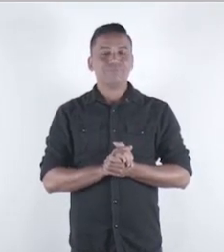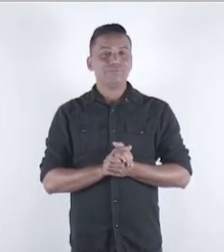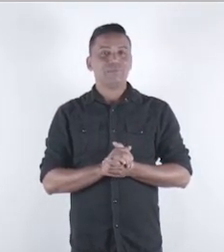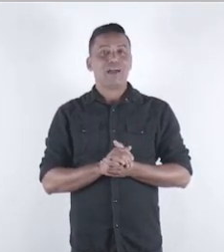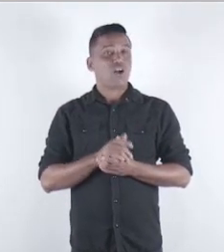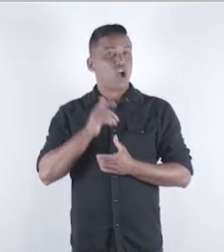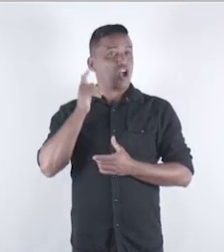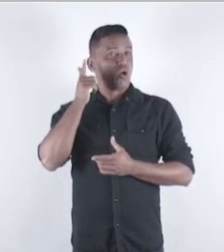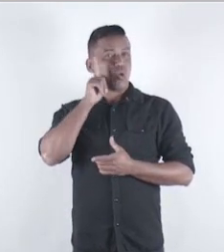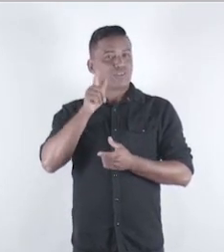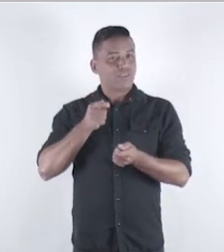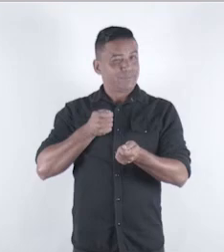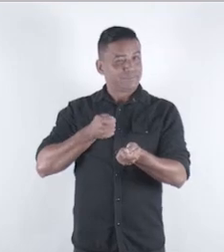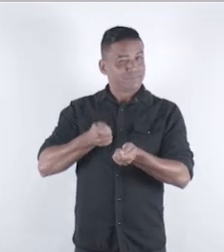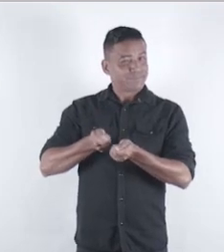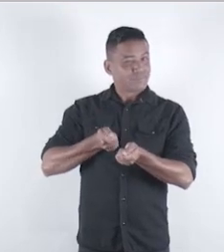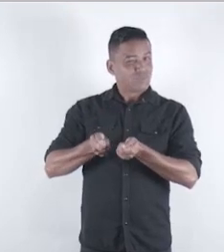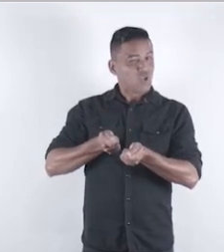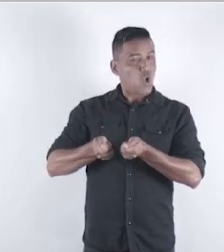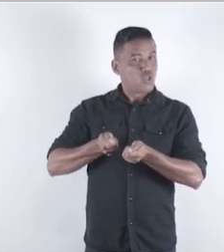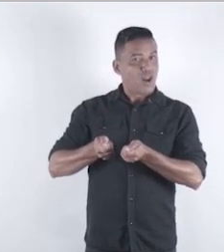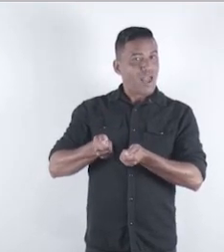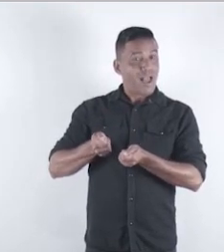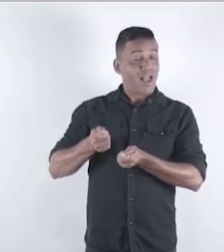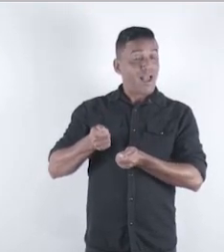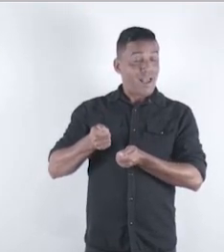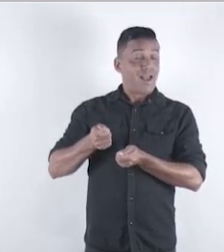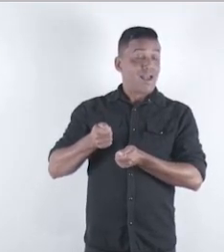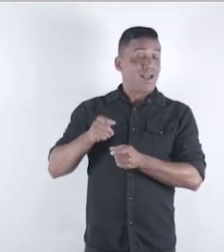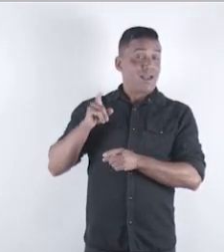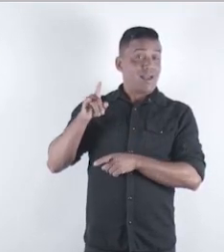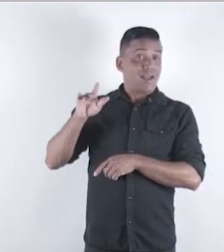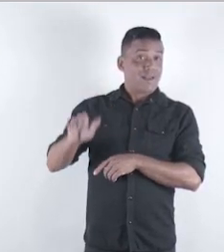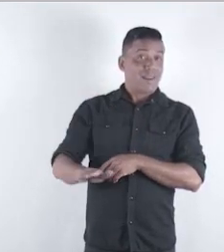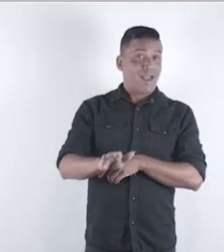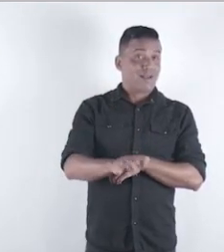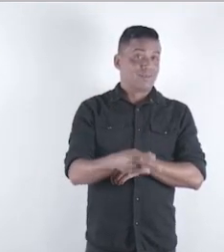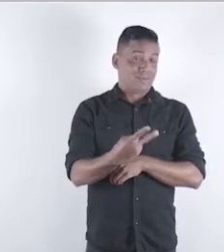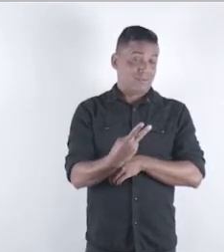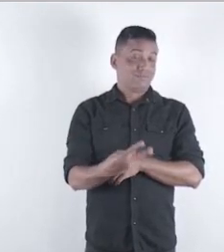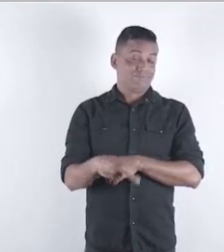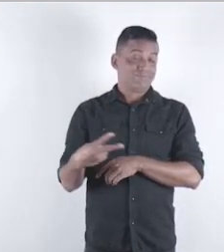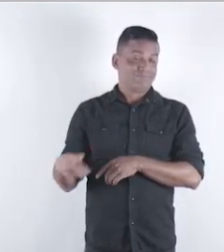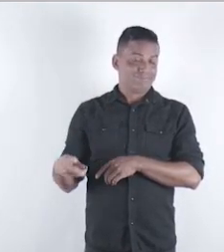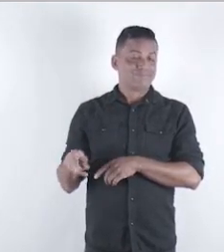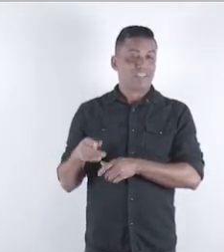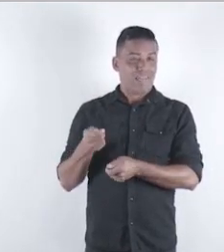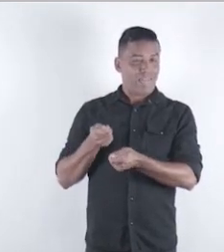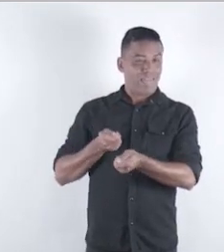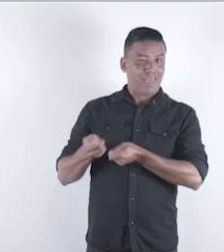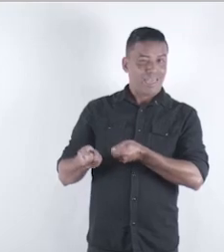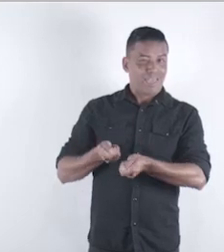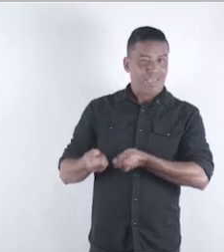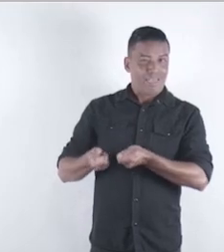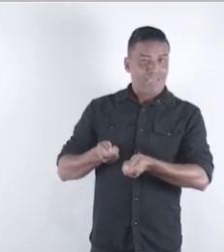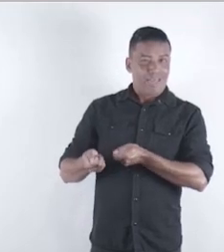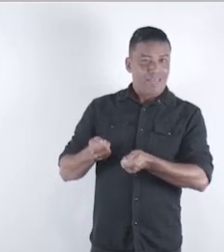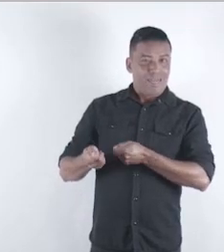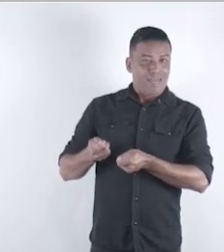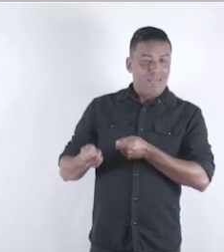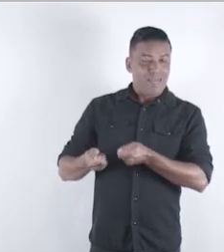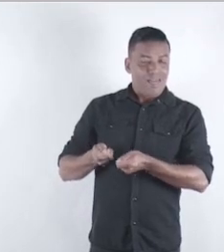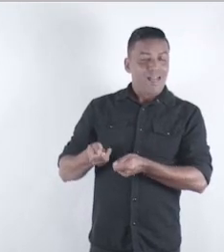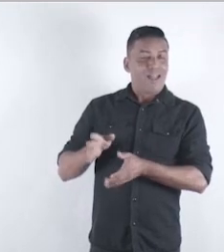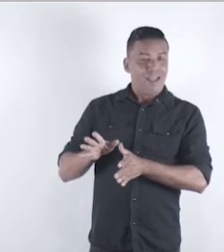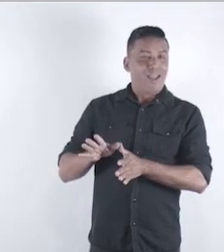conseguir dominar a primeira criança nos relacionamentos entre elas, né? Para exercer um poder, para